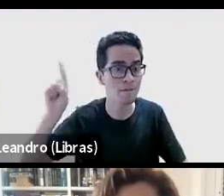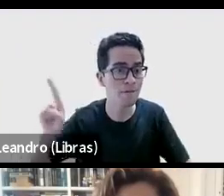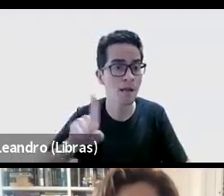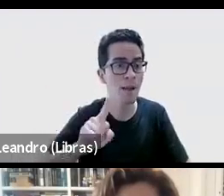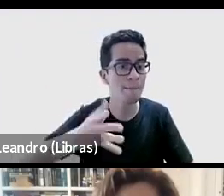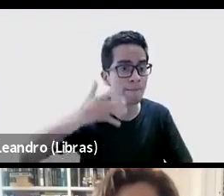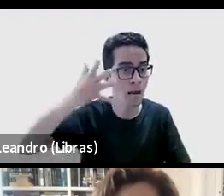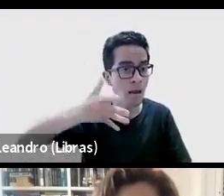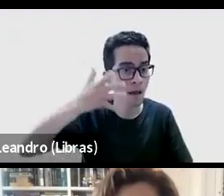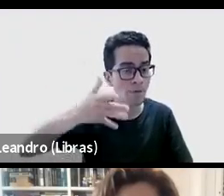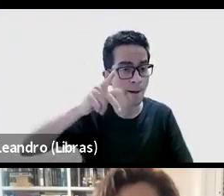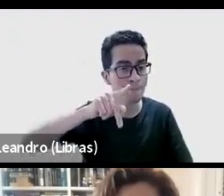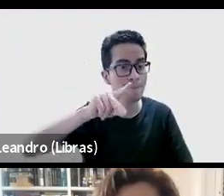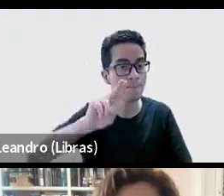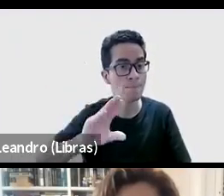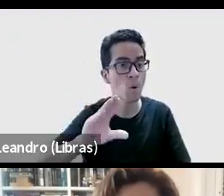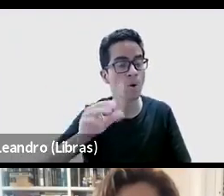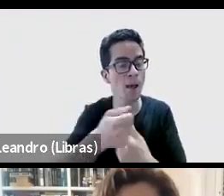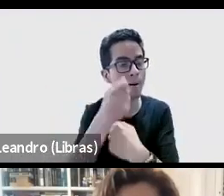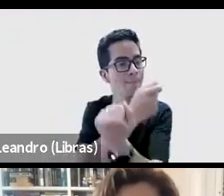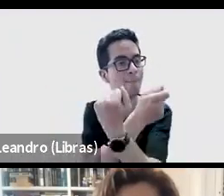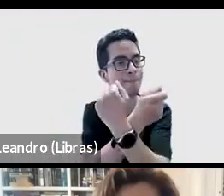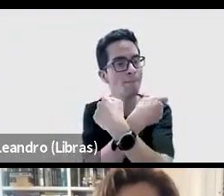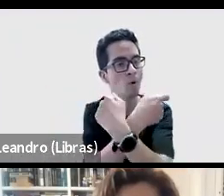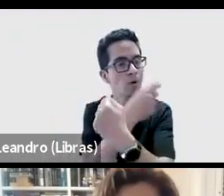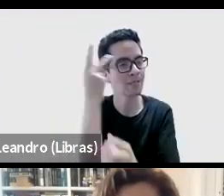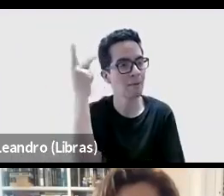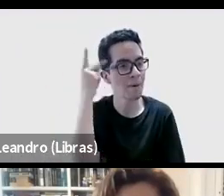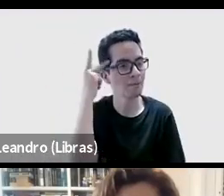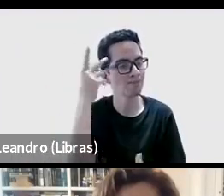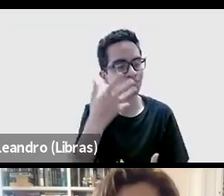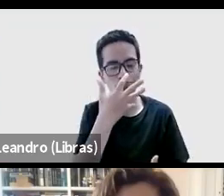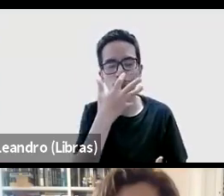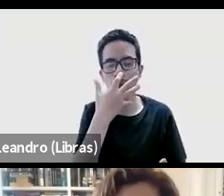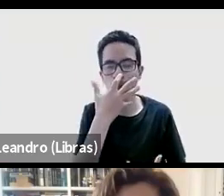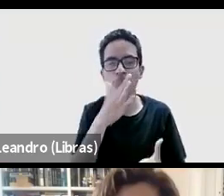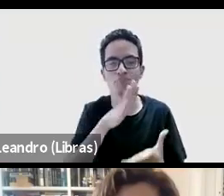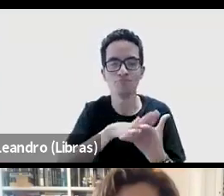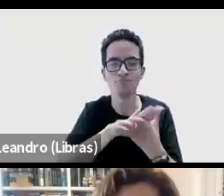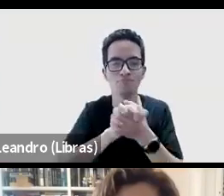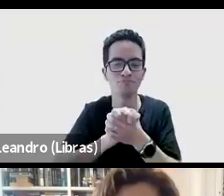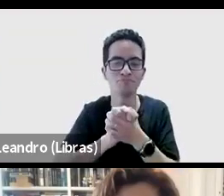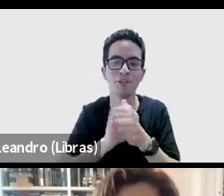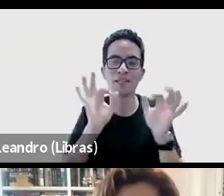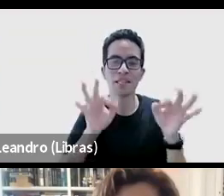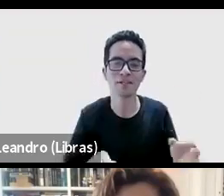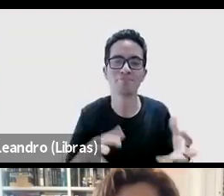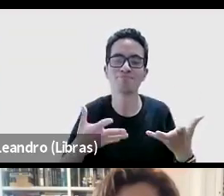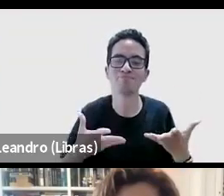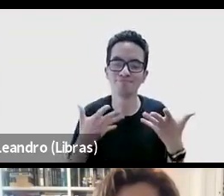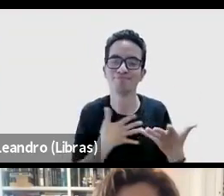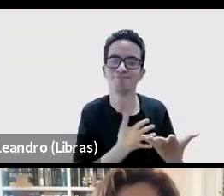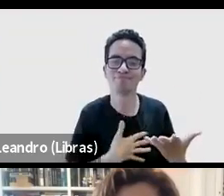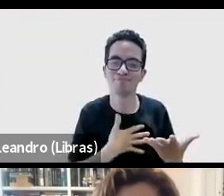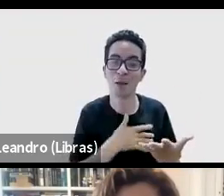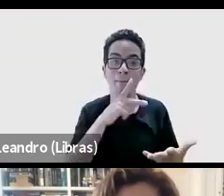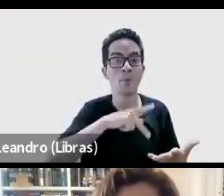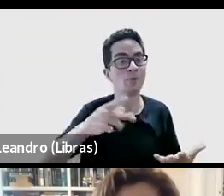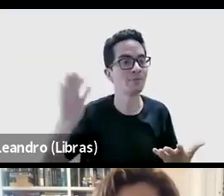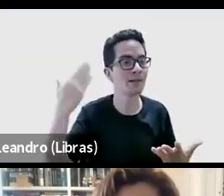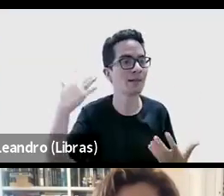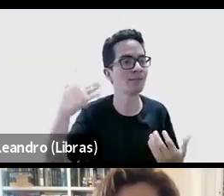São Paulo, né? Enfim, também um lugar que eu tenho também muita estima, né? Enfim, pelos professores que eu tive, né?